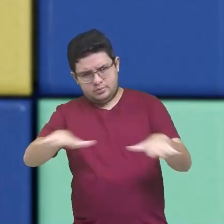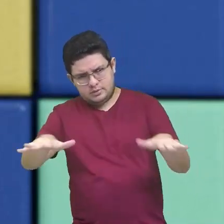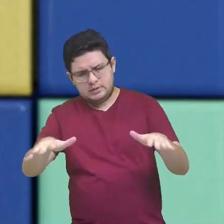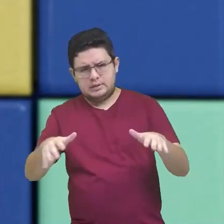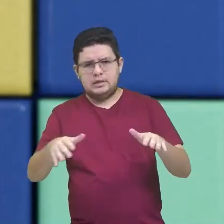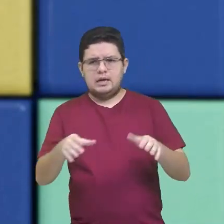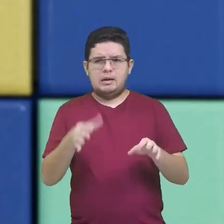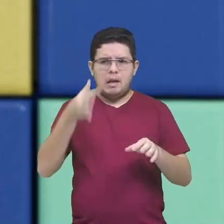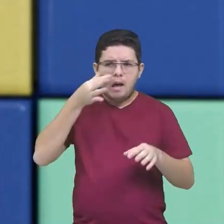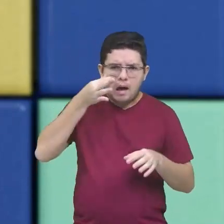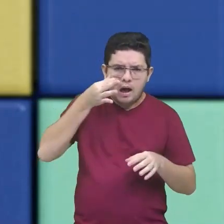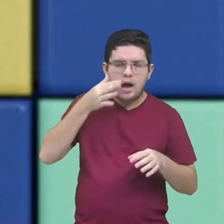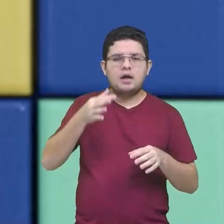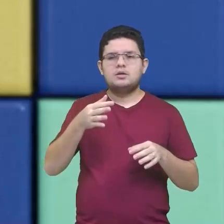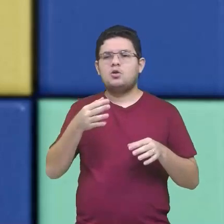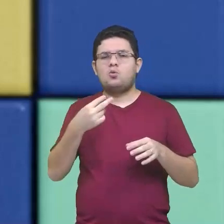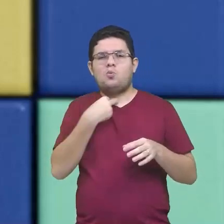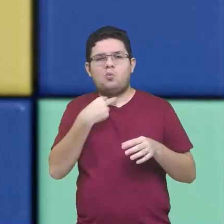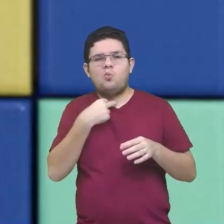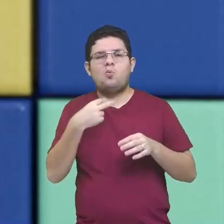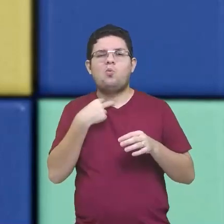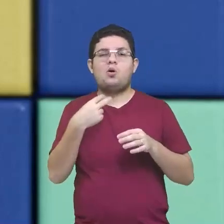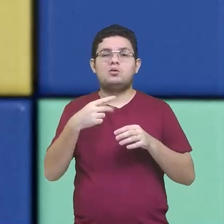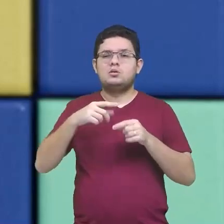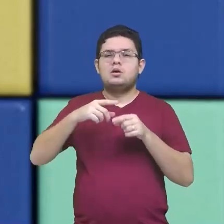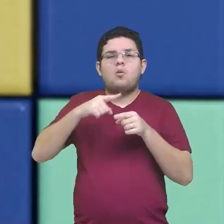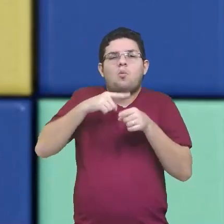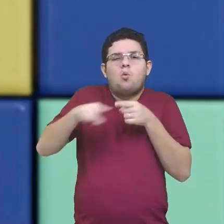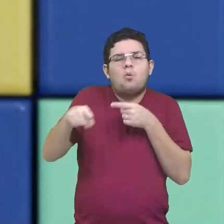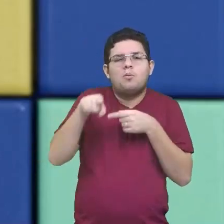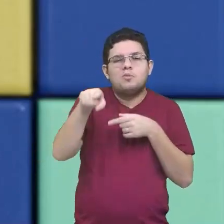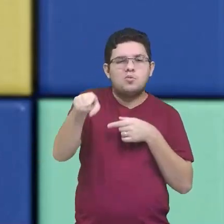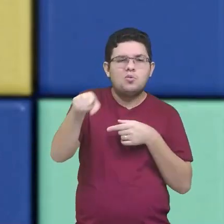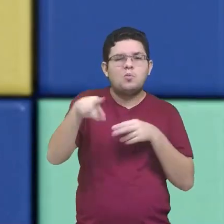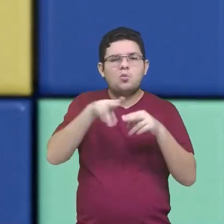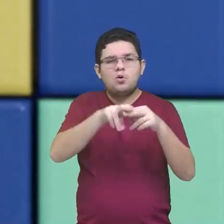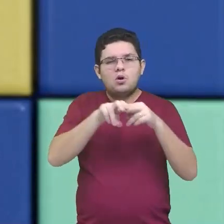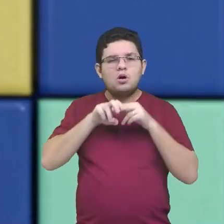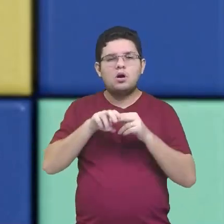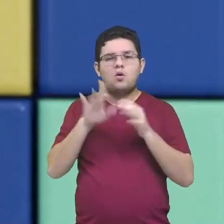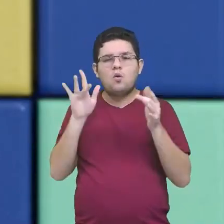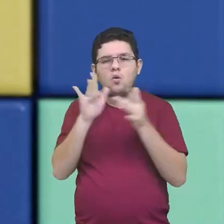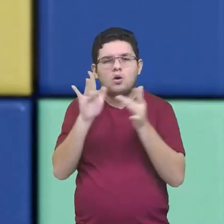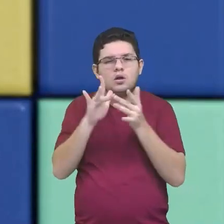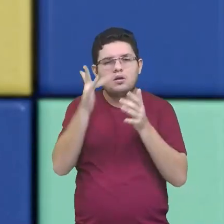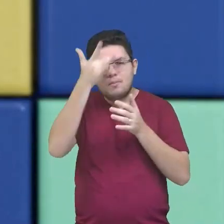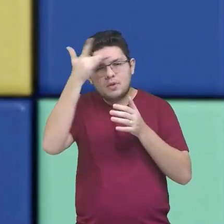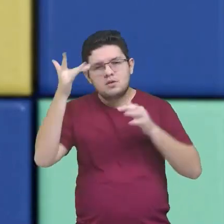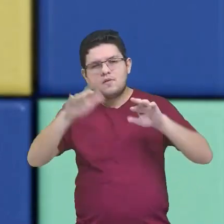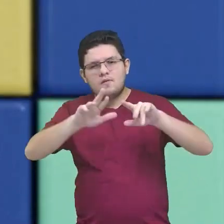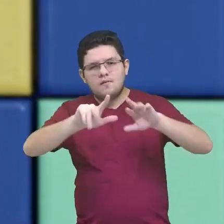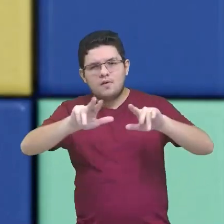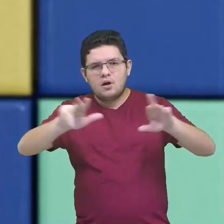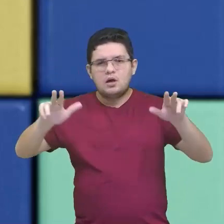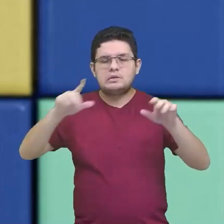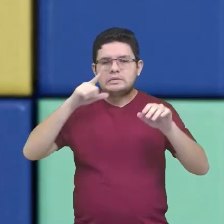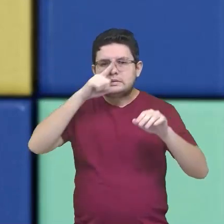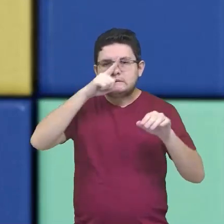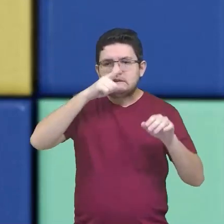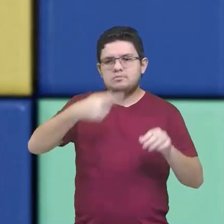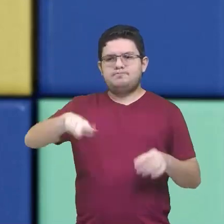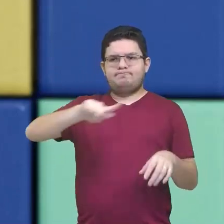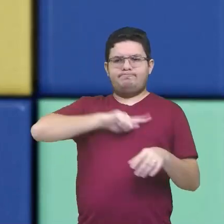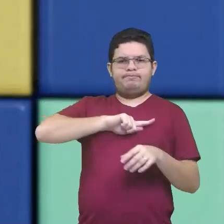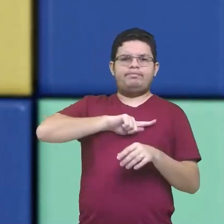ficaram suspensas, né, devido a diminuir, não é, a aproximação entre as pessoas. Como eu falei para vocês, muitos deles a